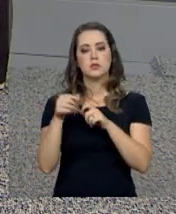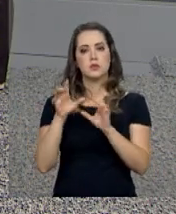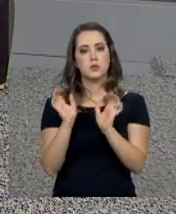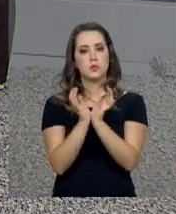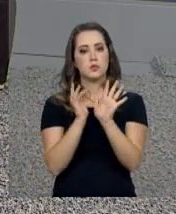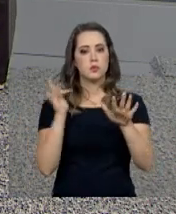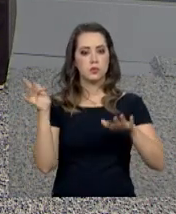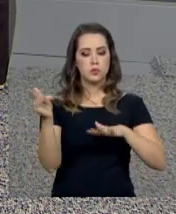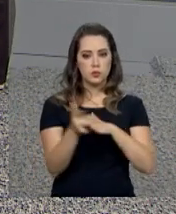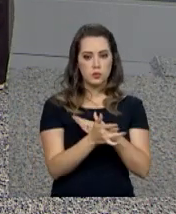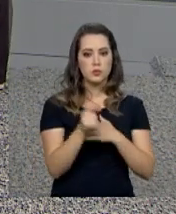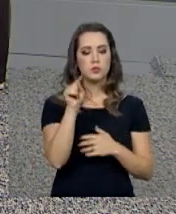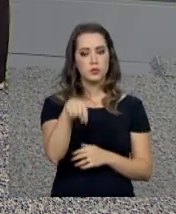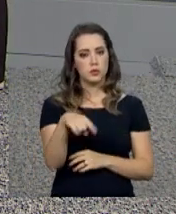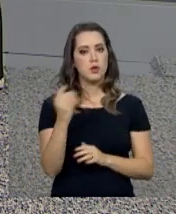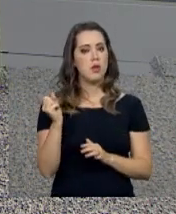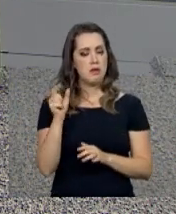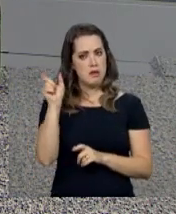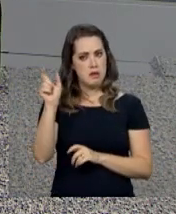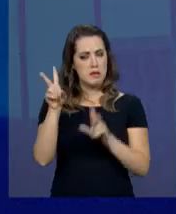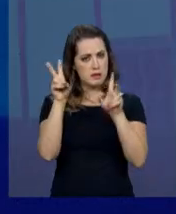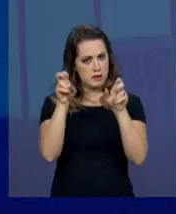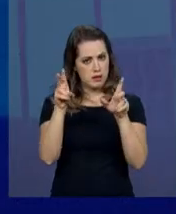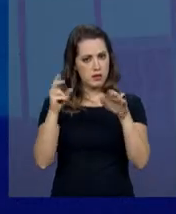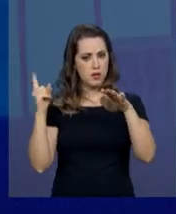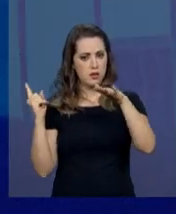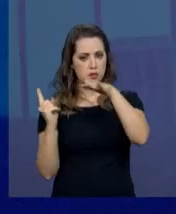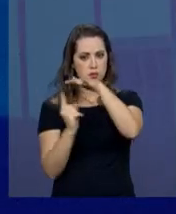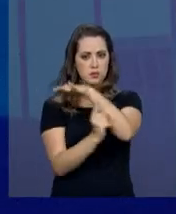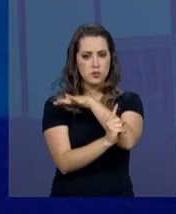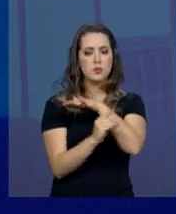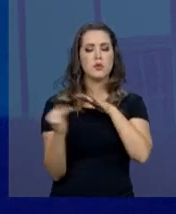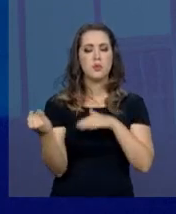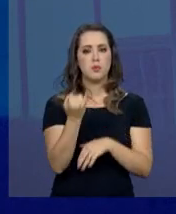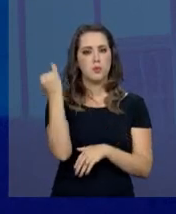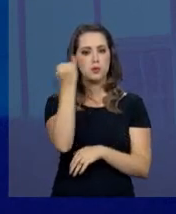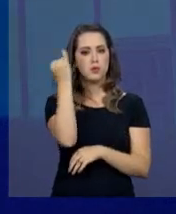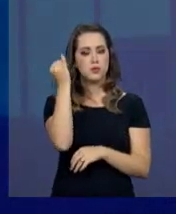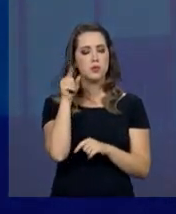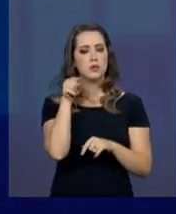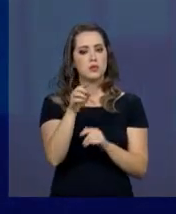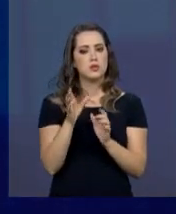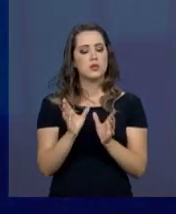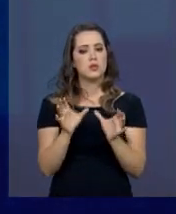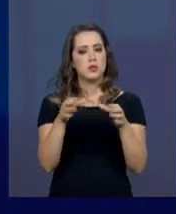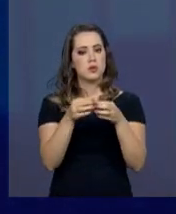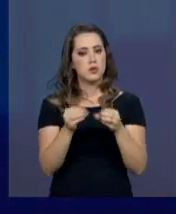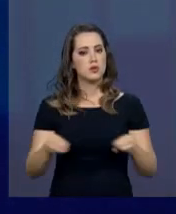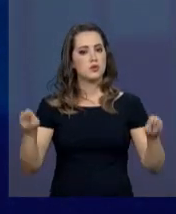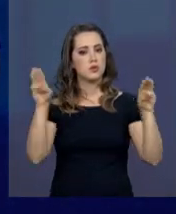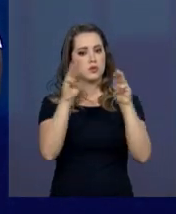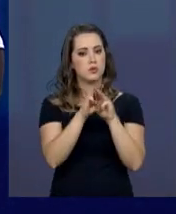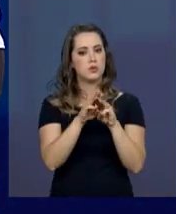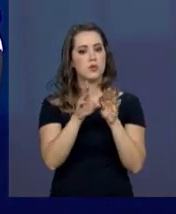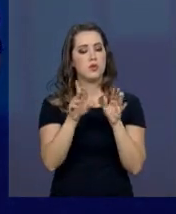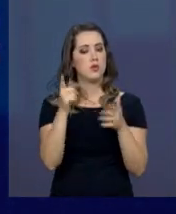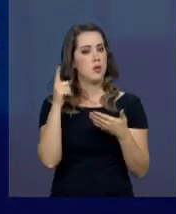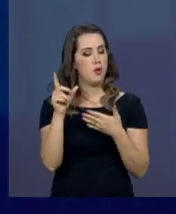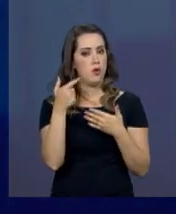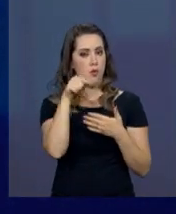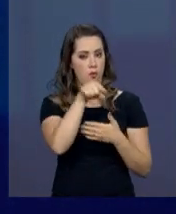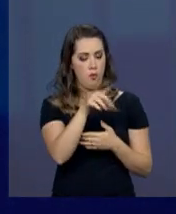é esse renato eu acho que esse tema da migração é realmente um dos grandes temas dessa assembléia das nações unidas o perfil da onu brasil